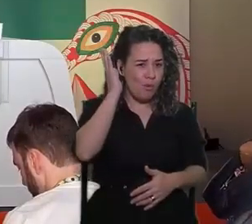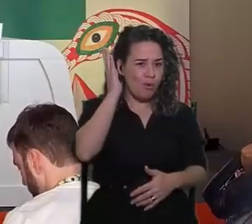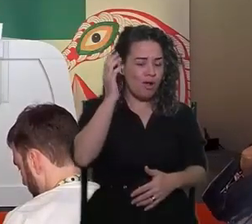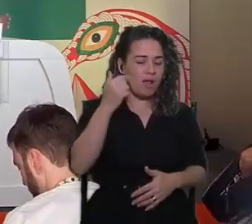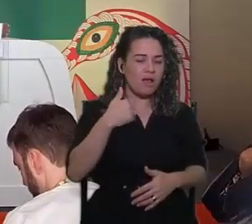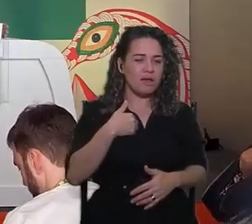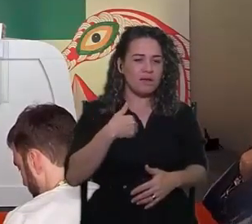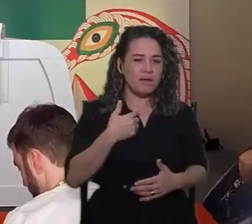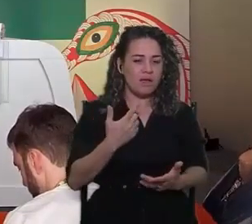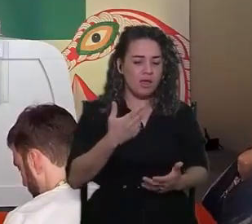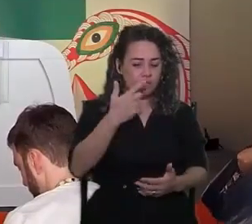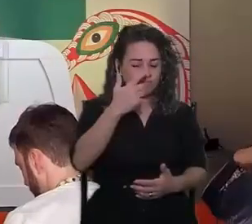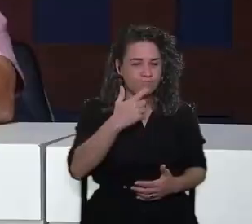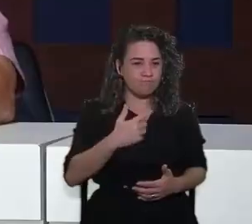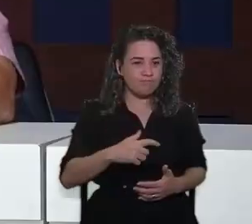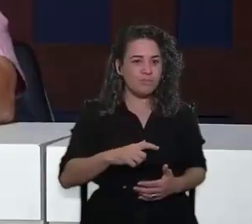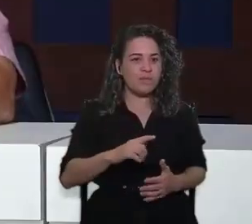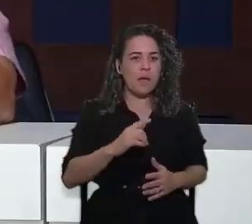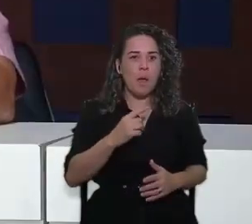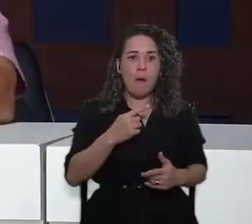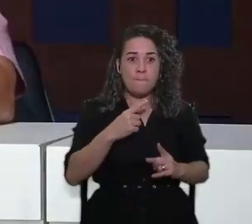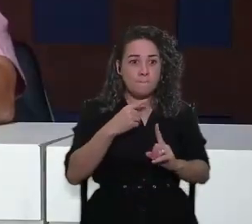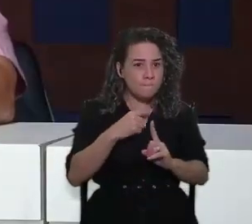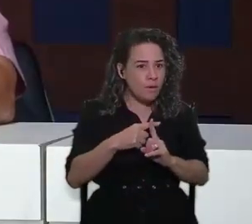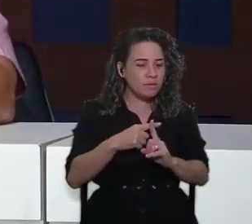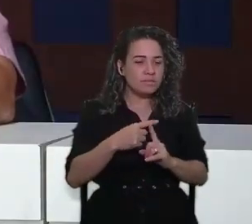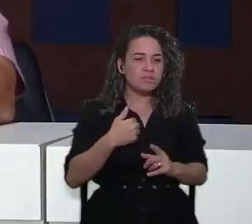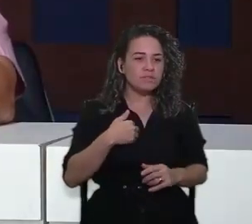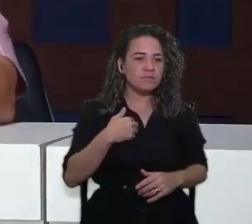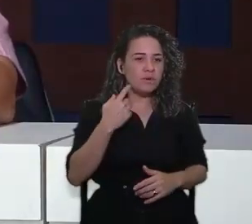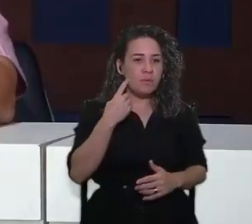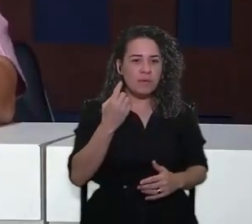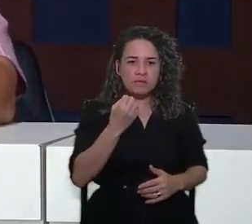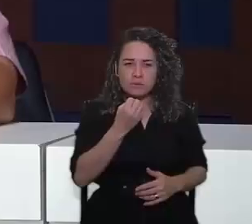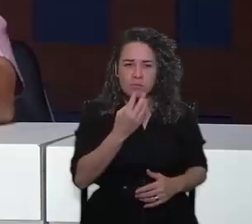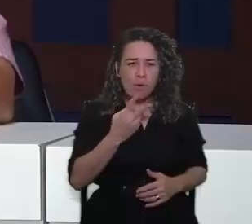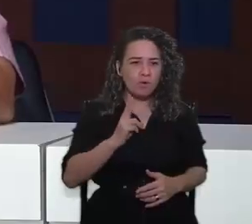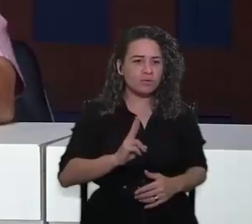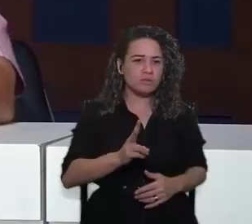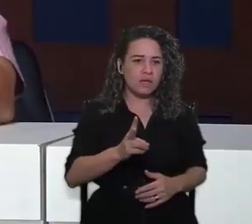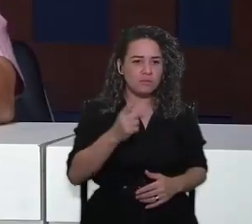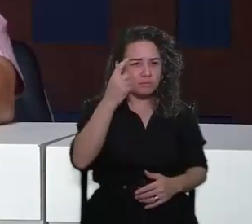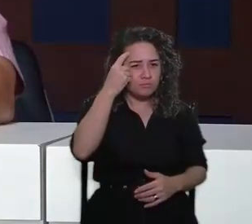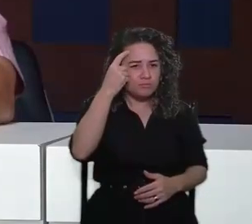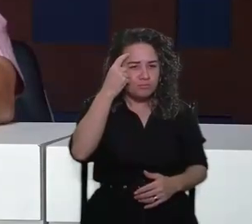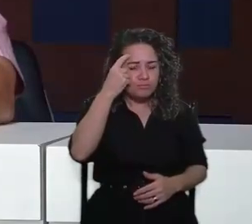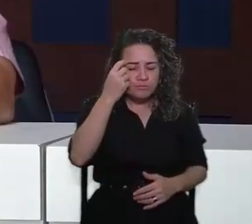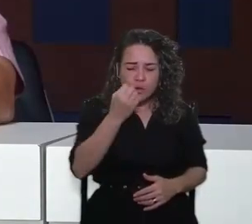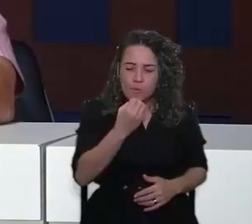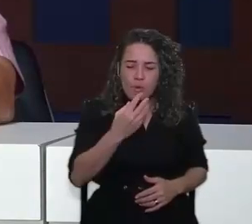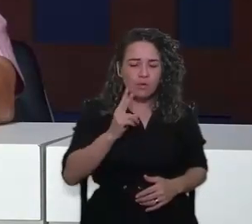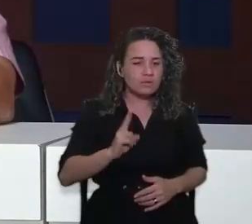né? A gente não vive num mundo para ser otimista, mas eu sou otimista.